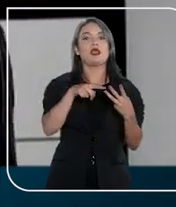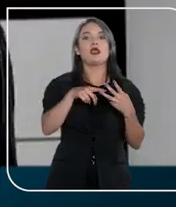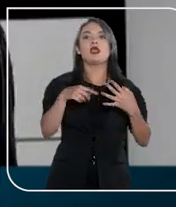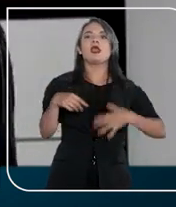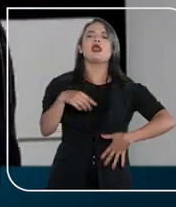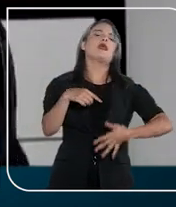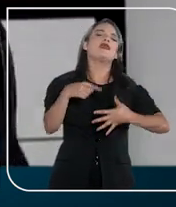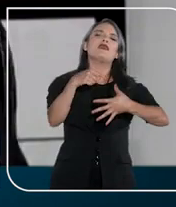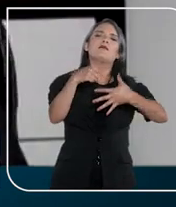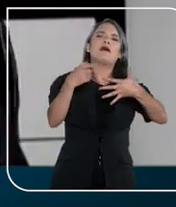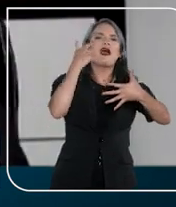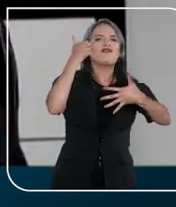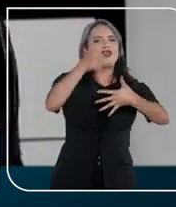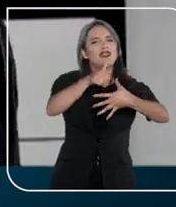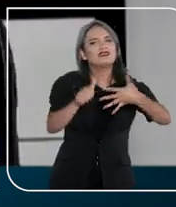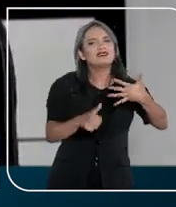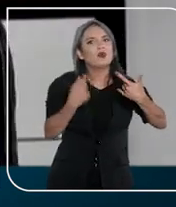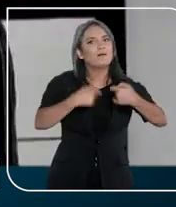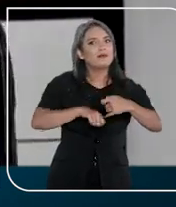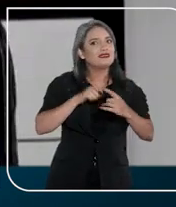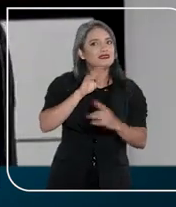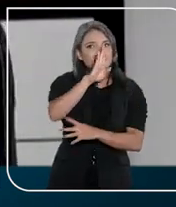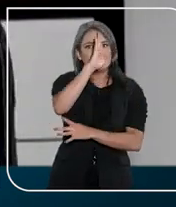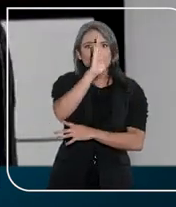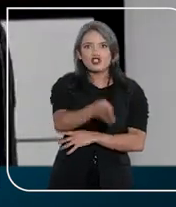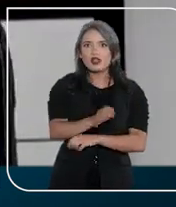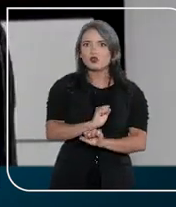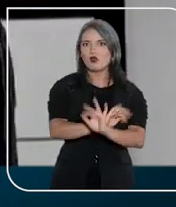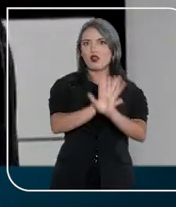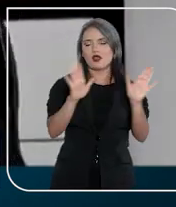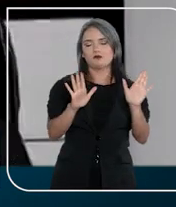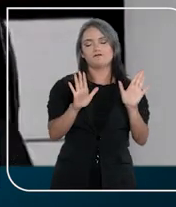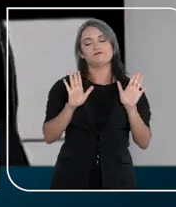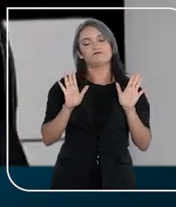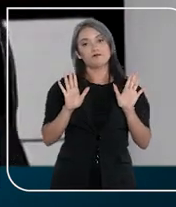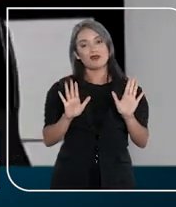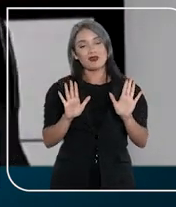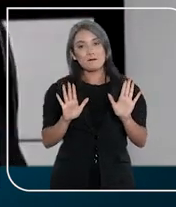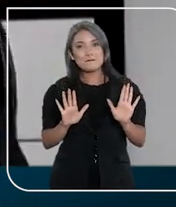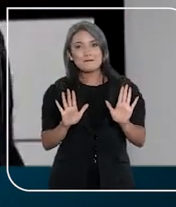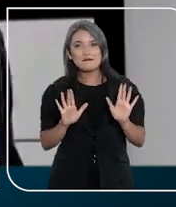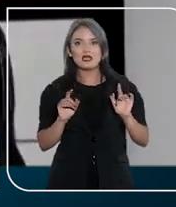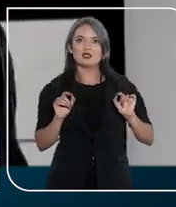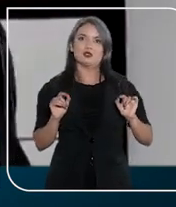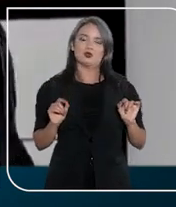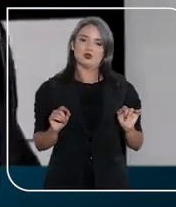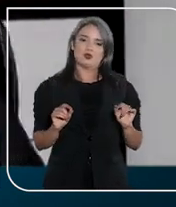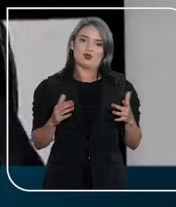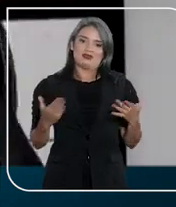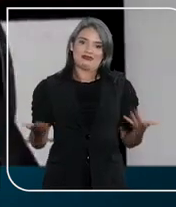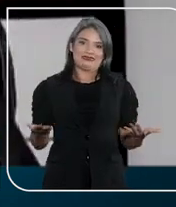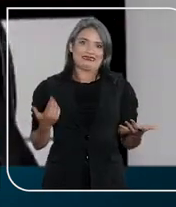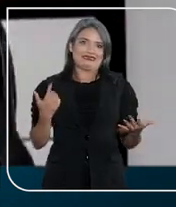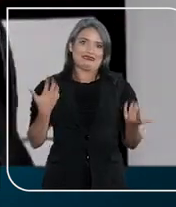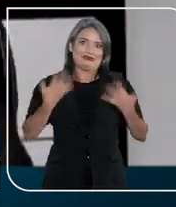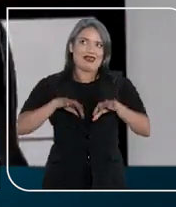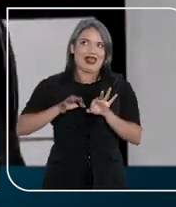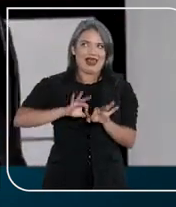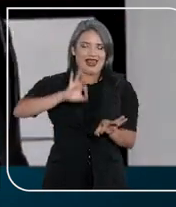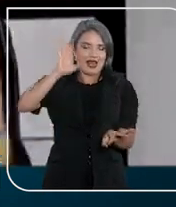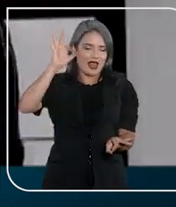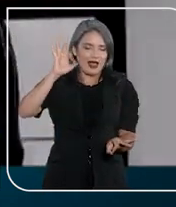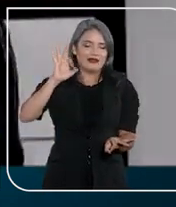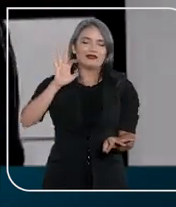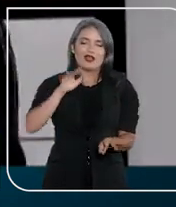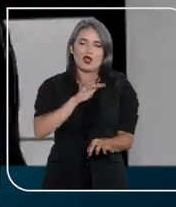critérios. Isso é o que nós temos atualmente na jurisprudência. Agora, sem querer me alongar, até porque eu sei que o professor Fábio